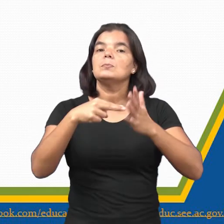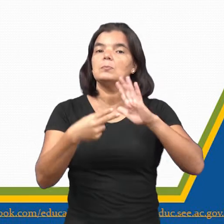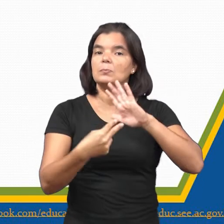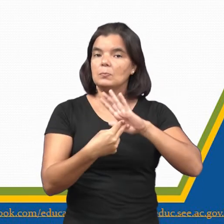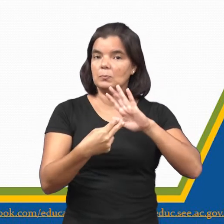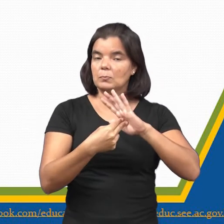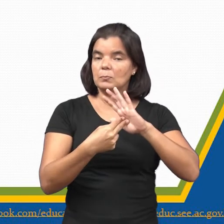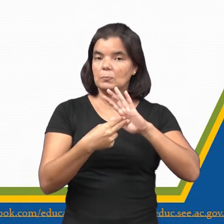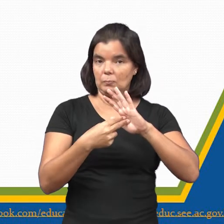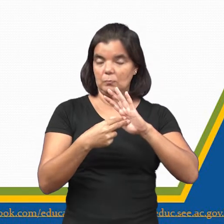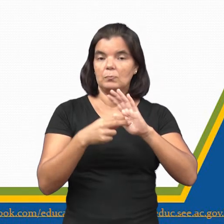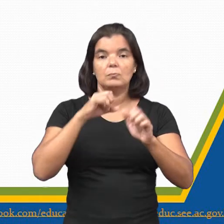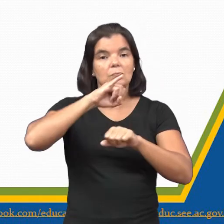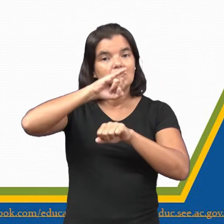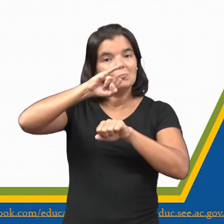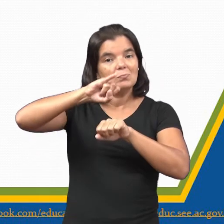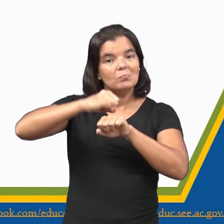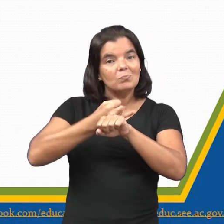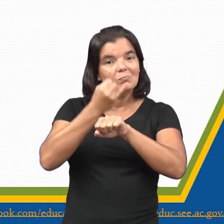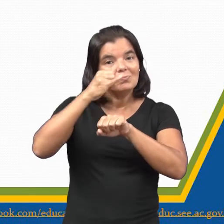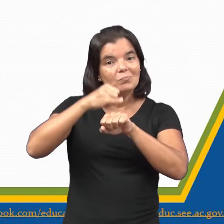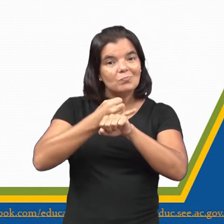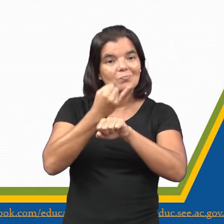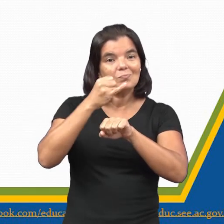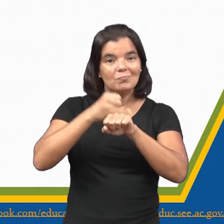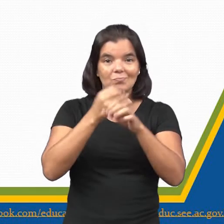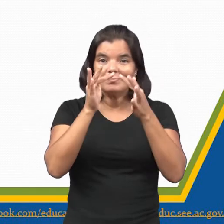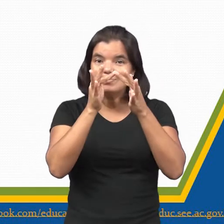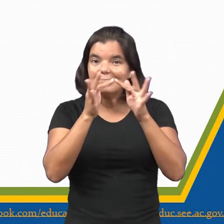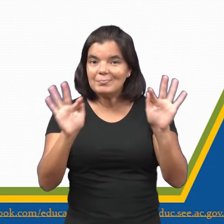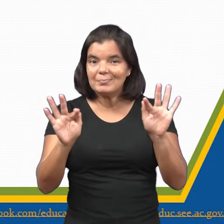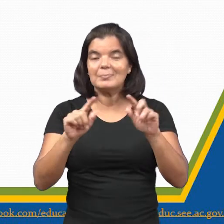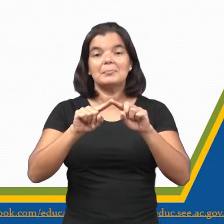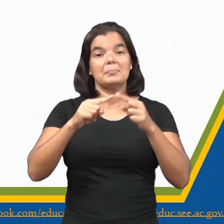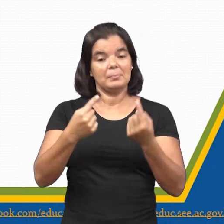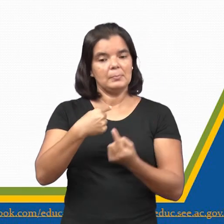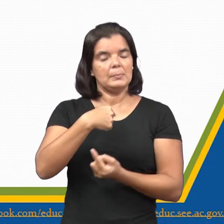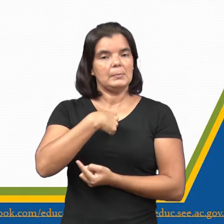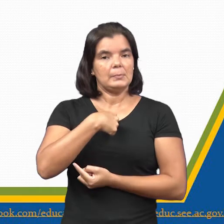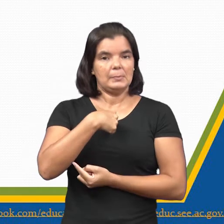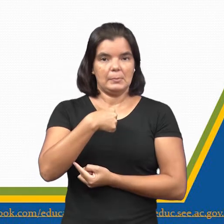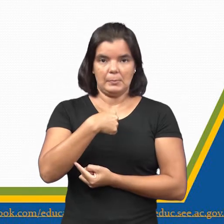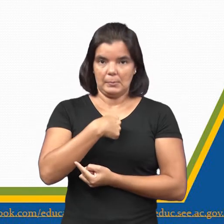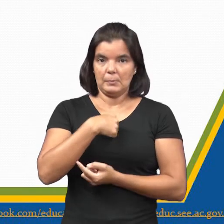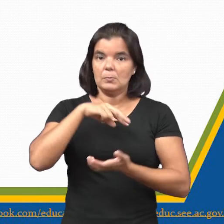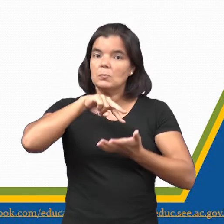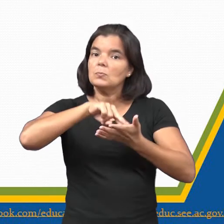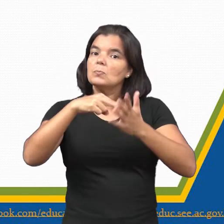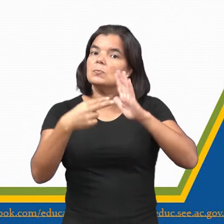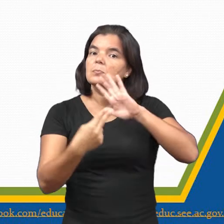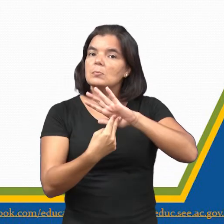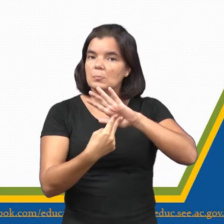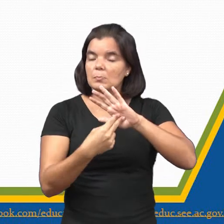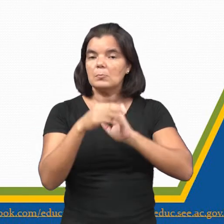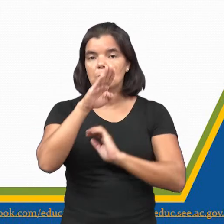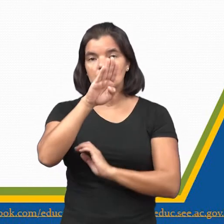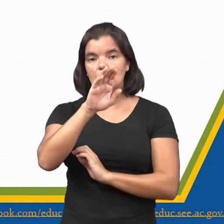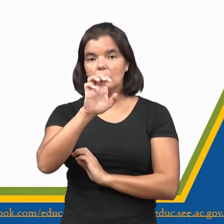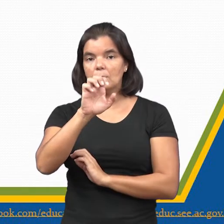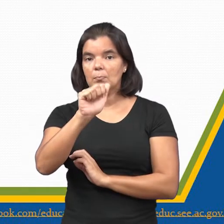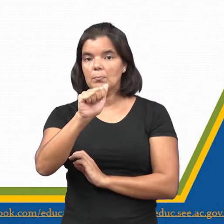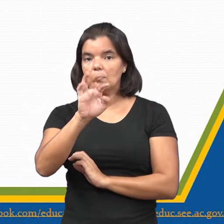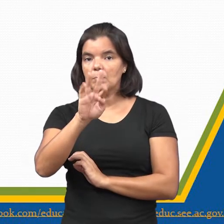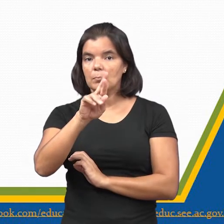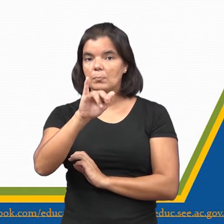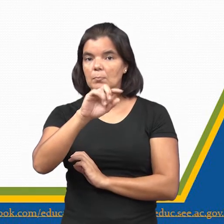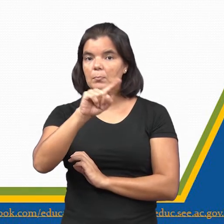o sujeito da oração. Eu estava nervosa. Mas eu aqui pode ser substituído por Beatriz, que